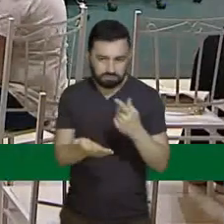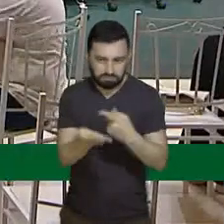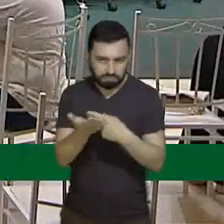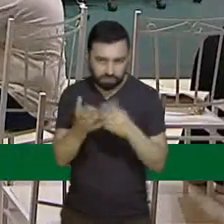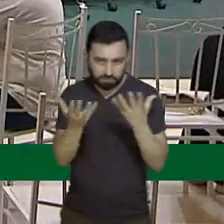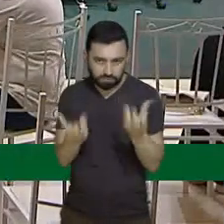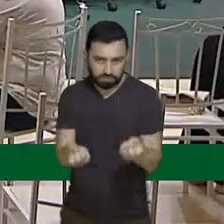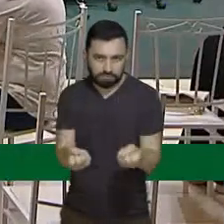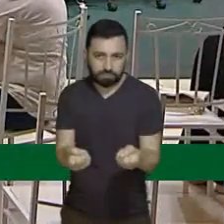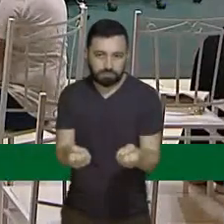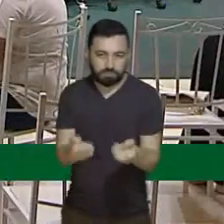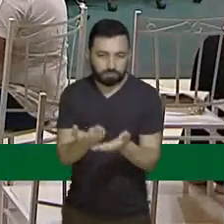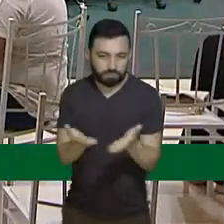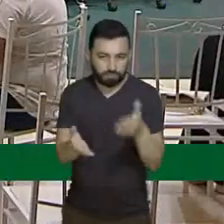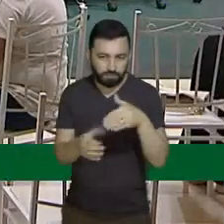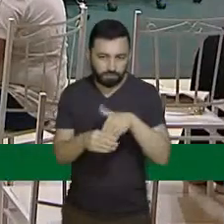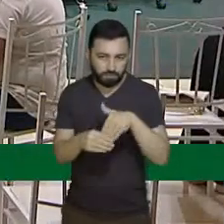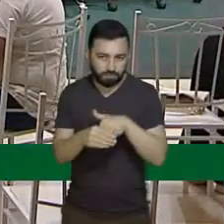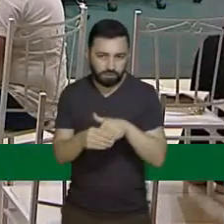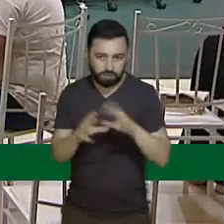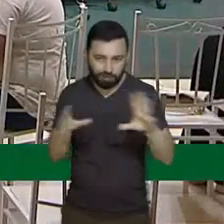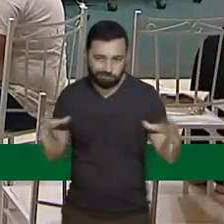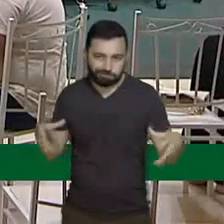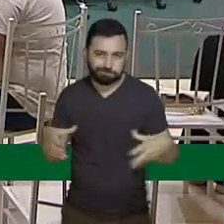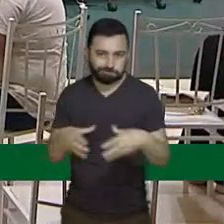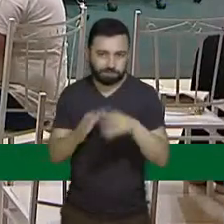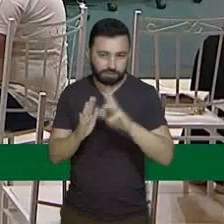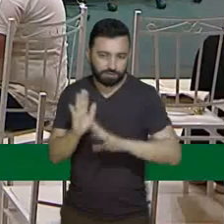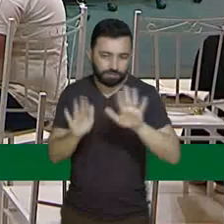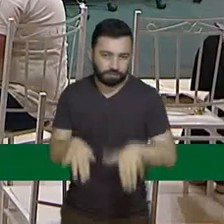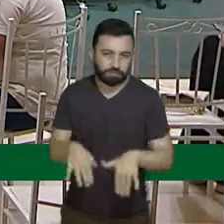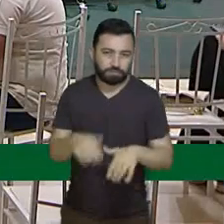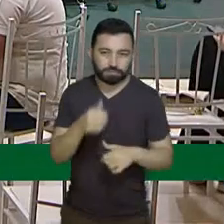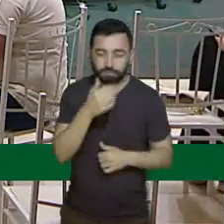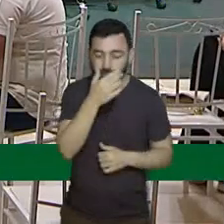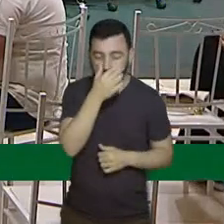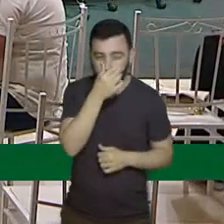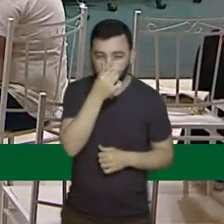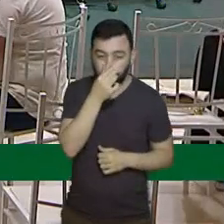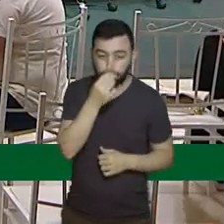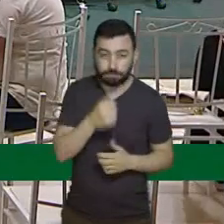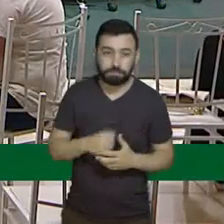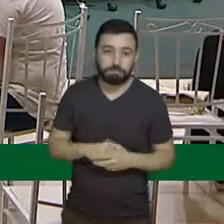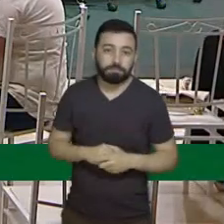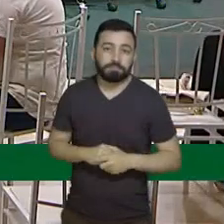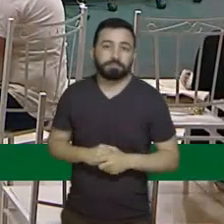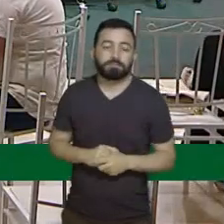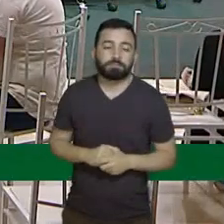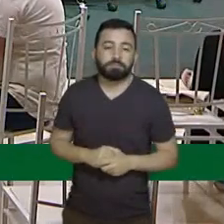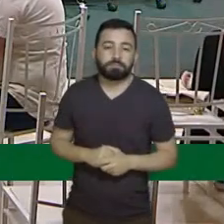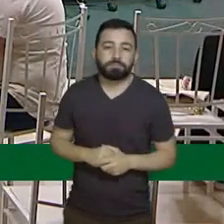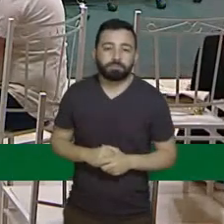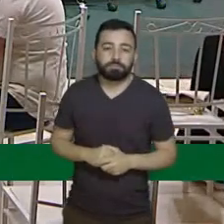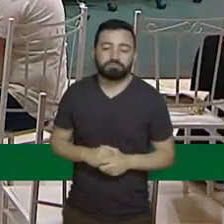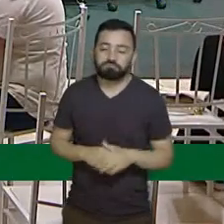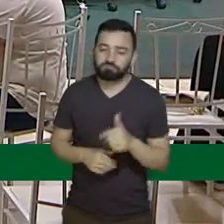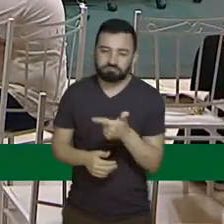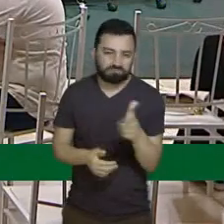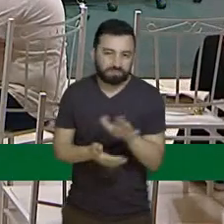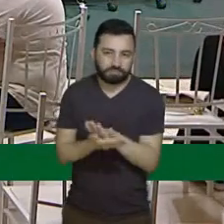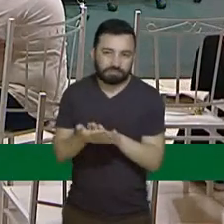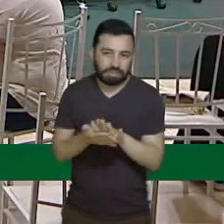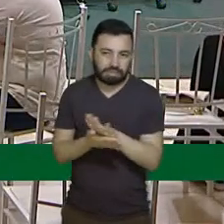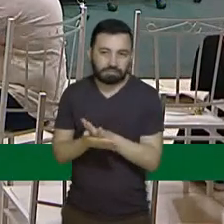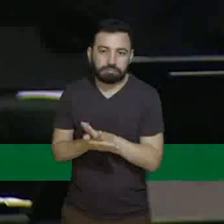que possamos votar em bloco a redação final de 8 matérias. Não havendo nenhuma